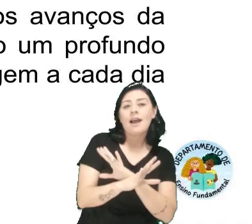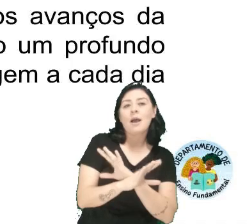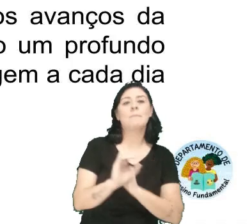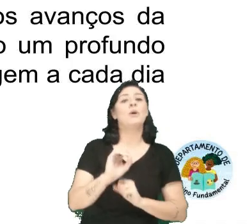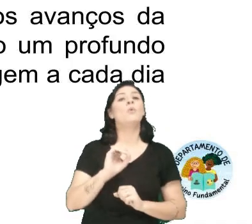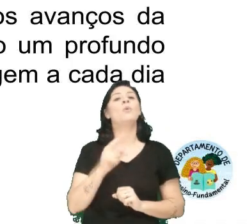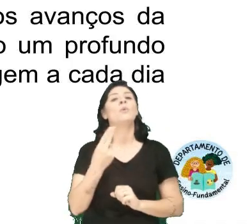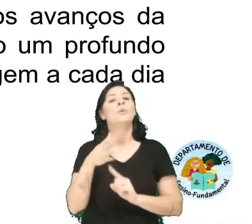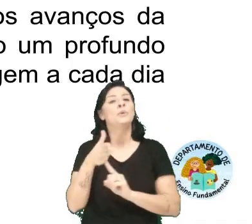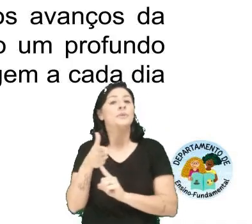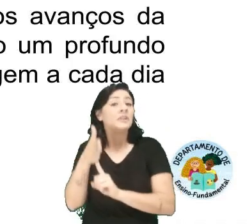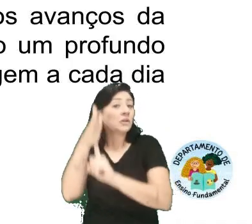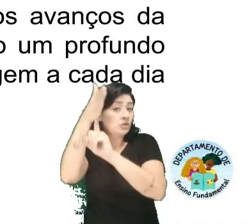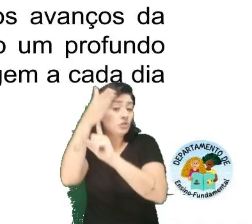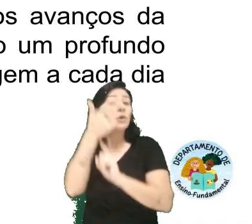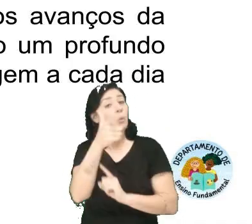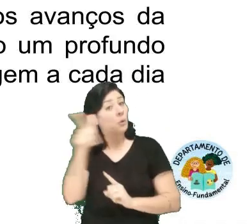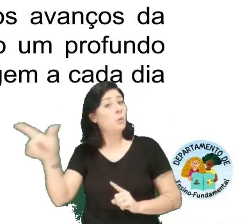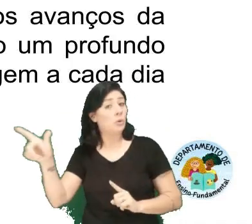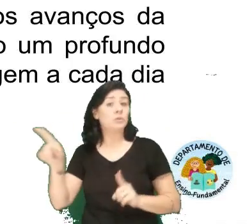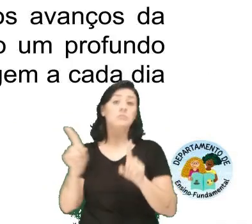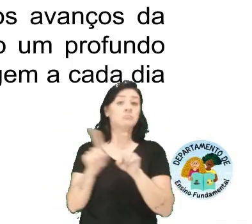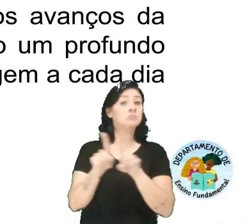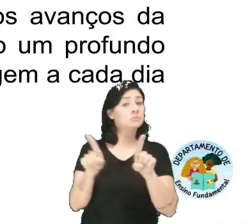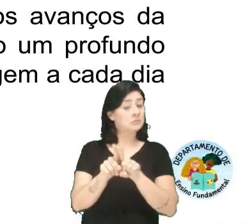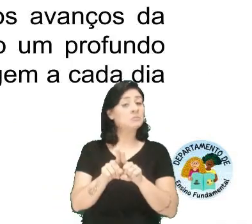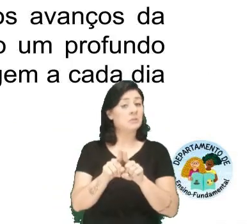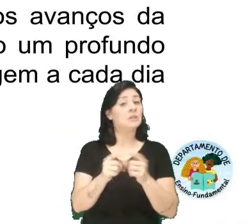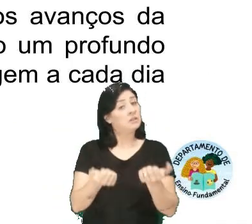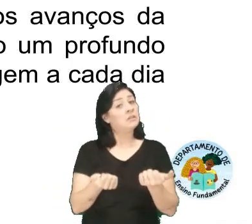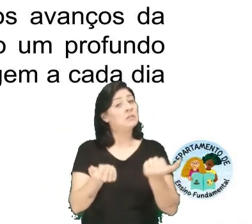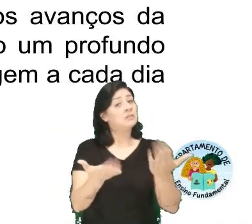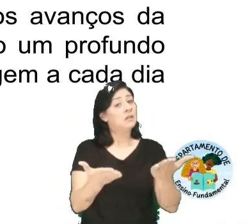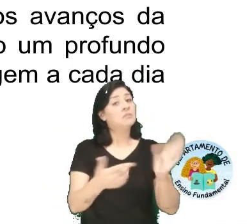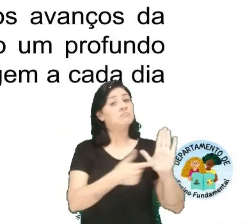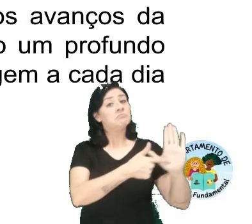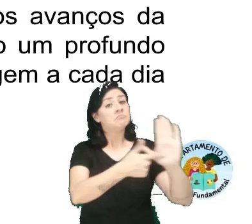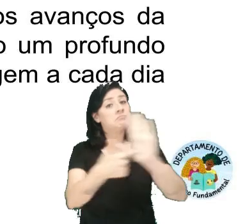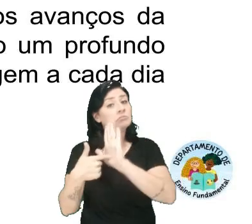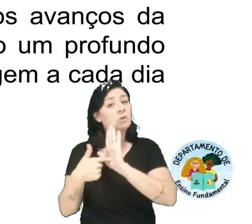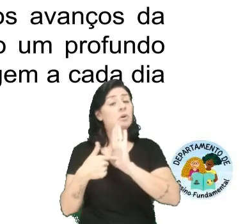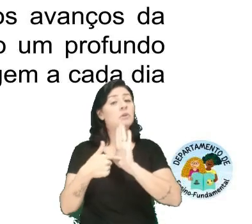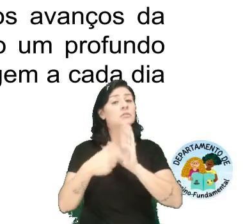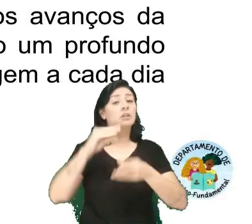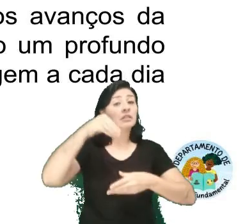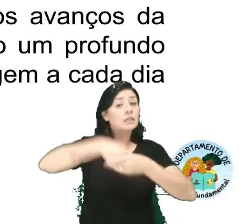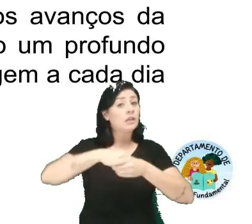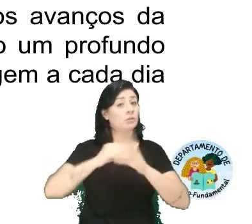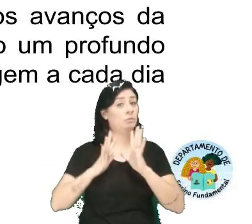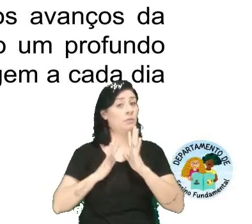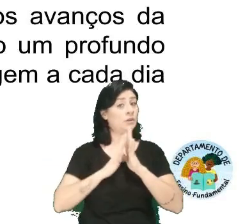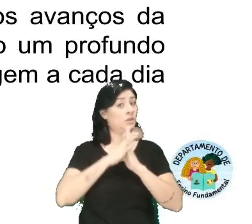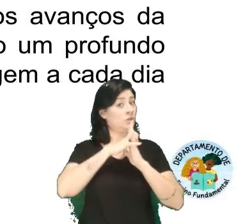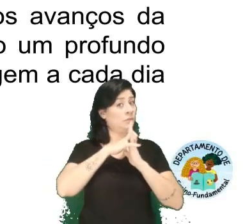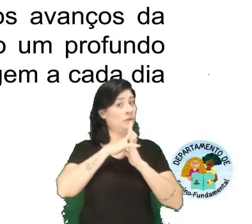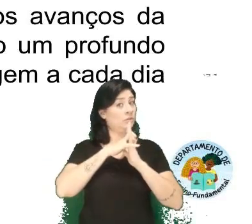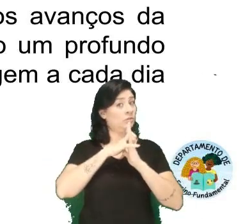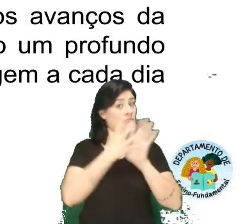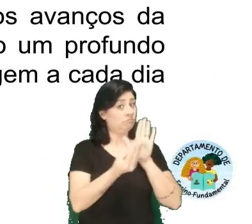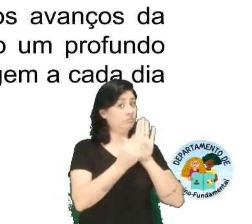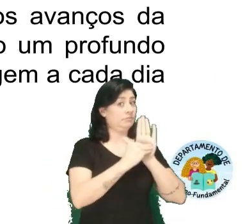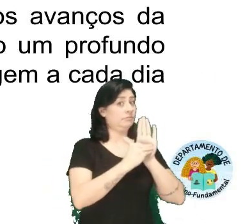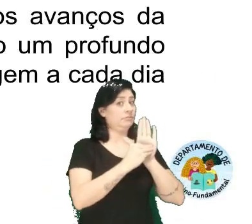outras tecnologias existentes também, para que a gente dê sentido a isso dentro do nosso planejamento. E, como